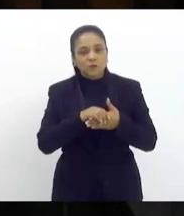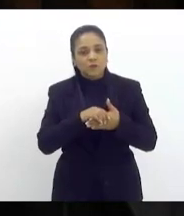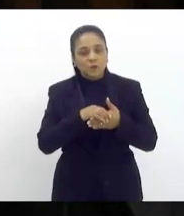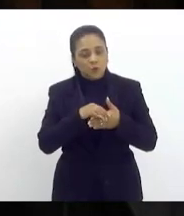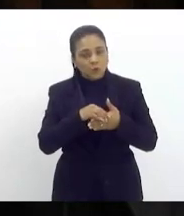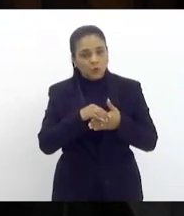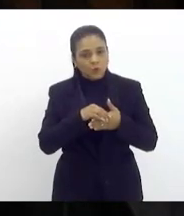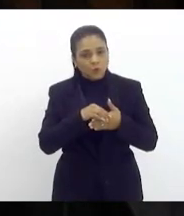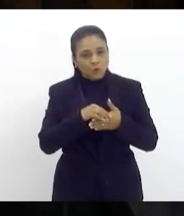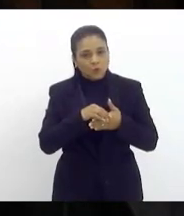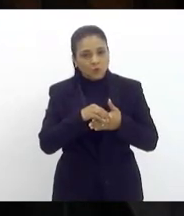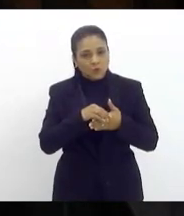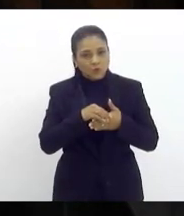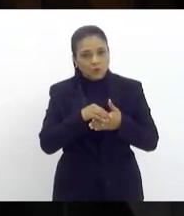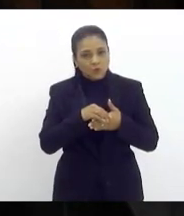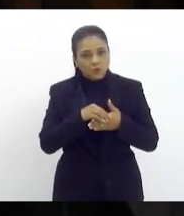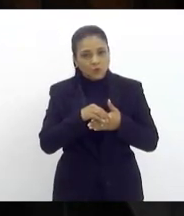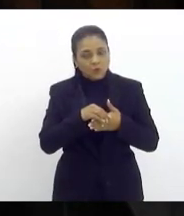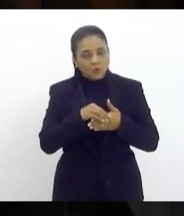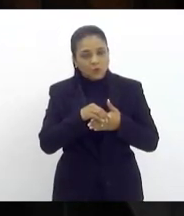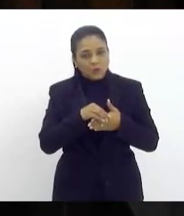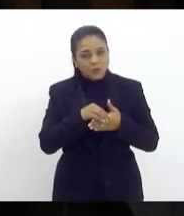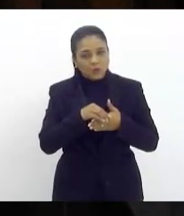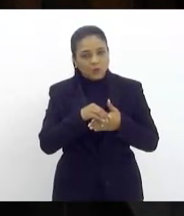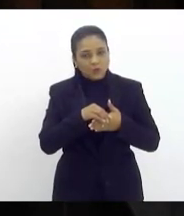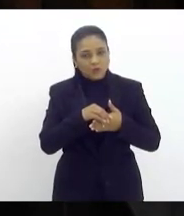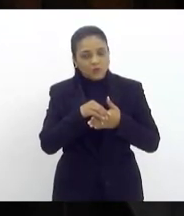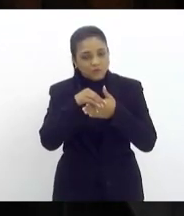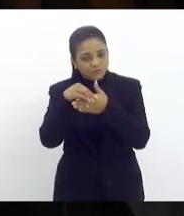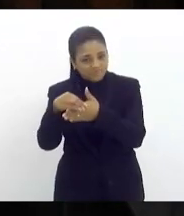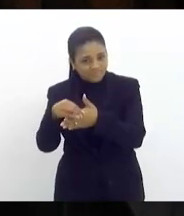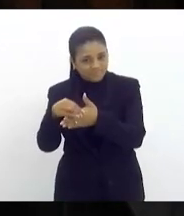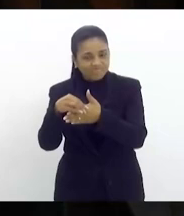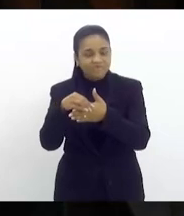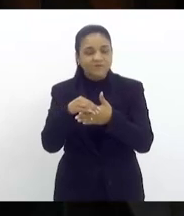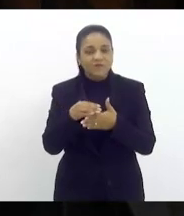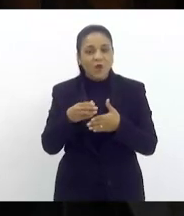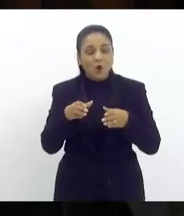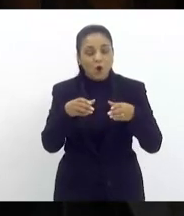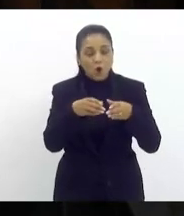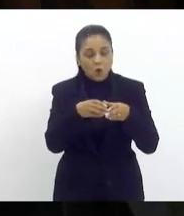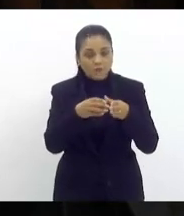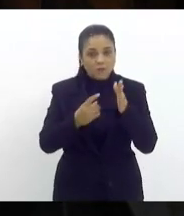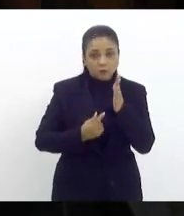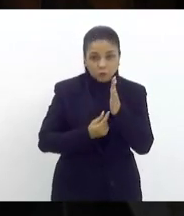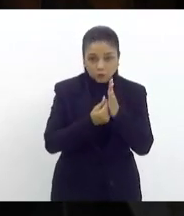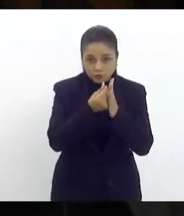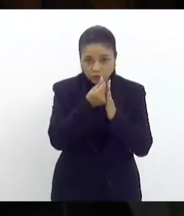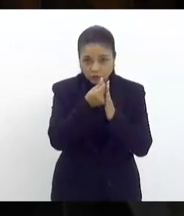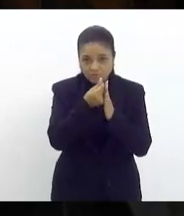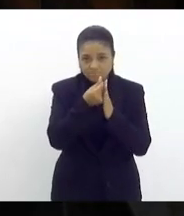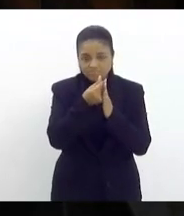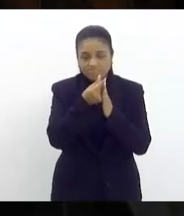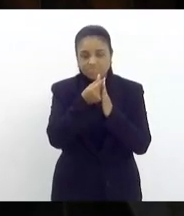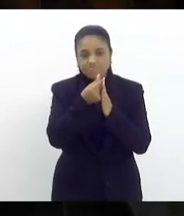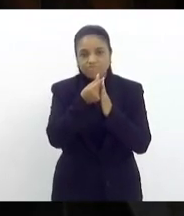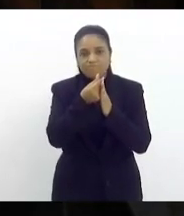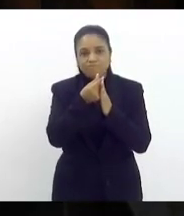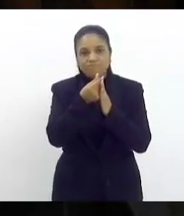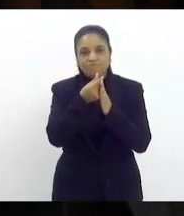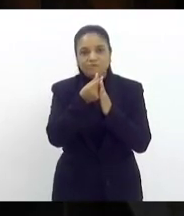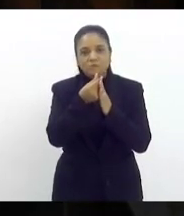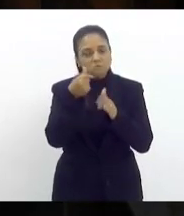trabalhos na Comissão de Orçamento com bastante lisura,